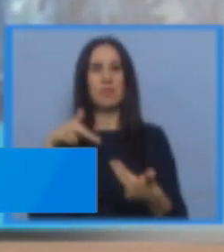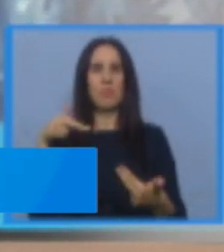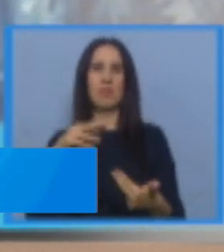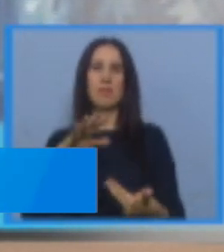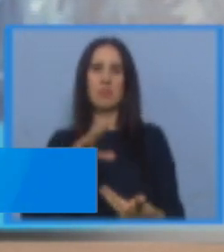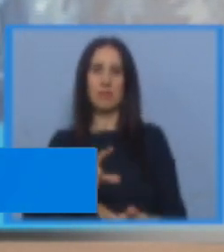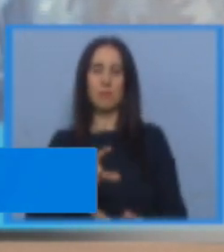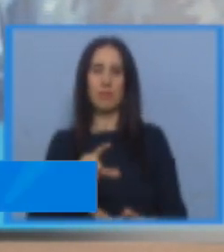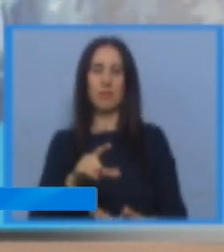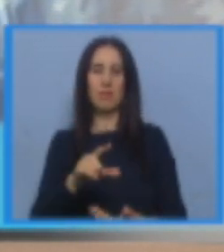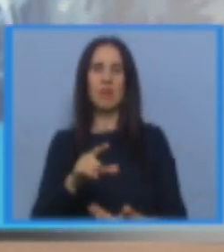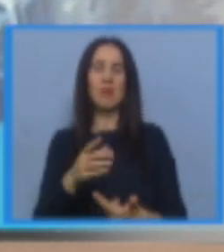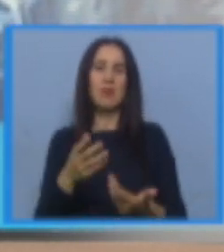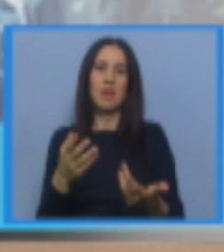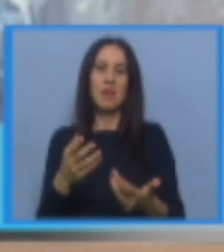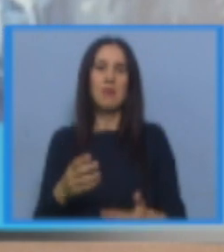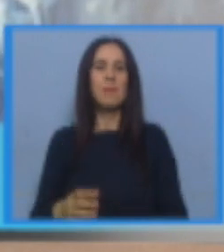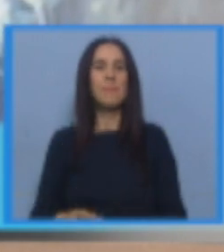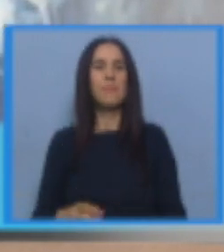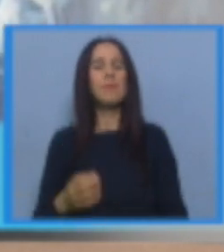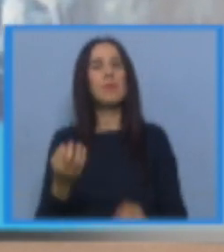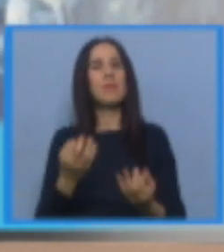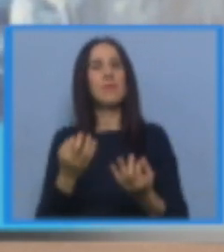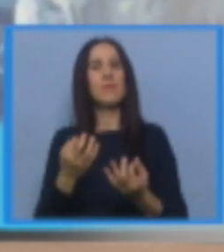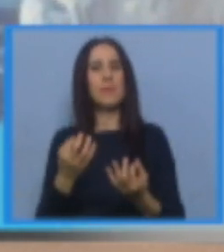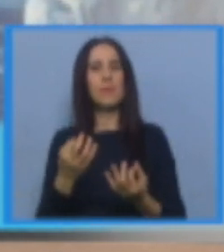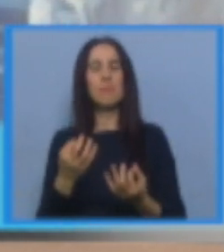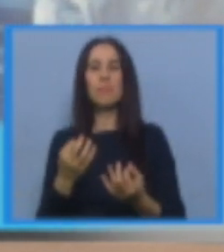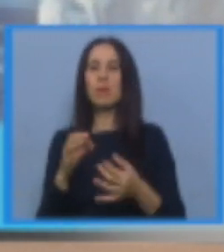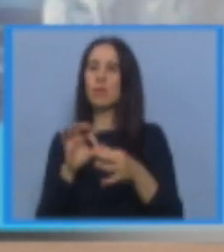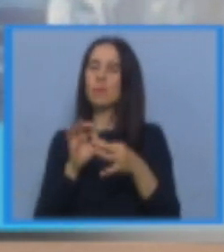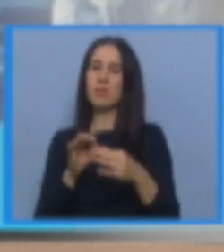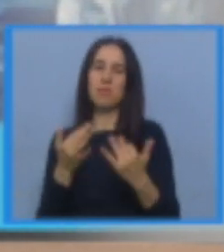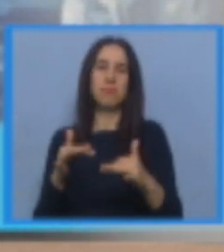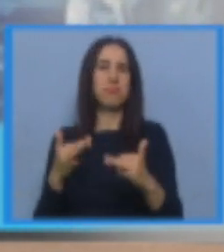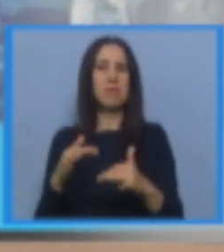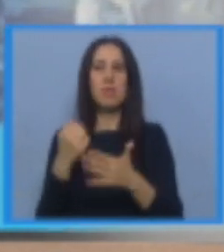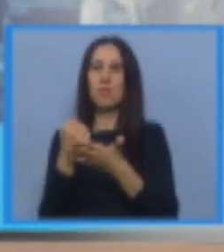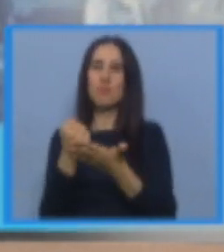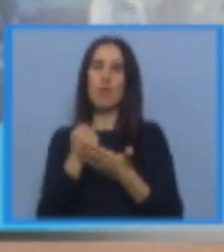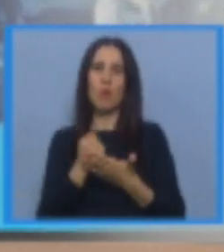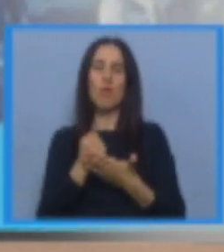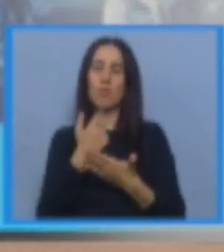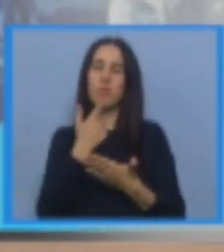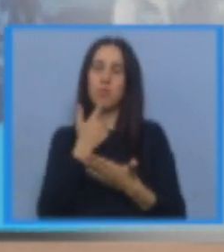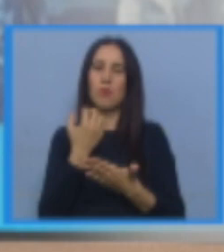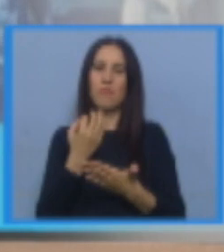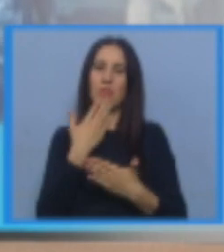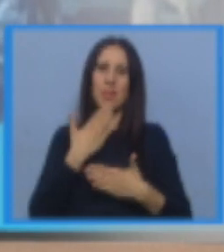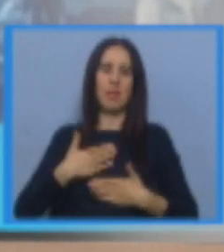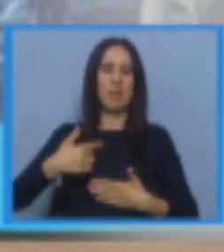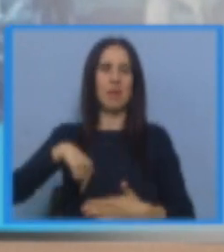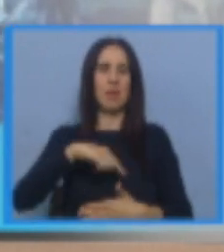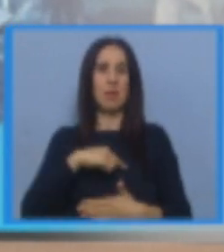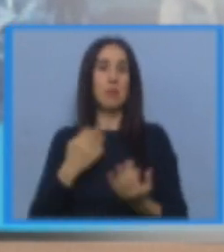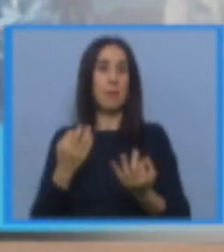de Lisboa pela sua preciosa colaboração e o apoio, o grande apoio que nos dá,